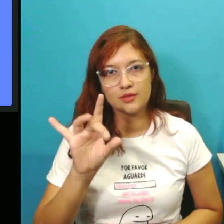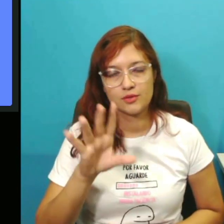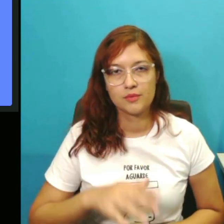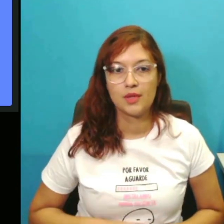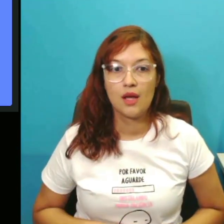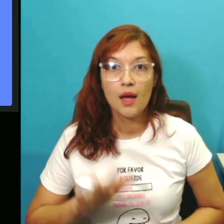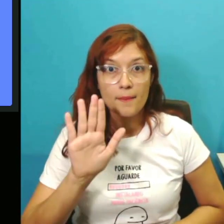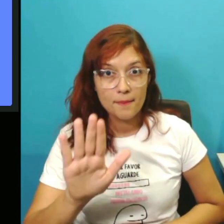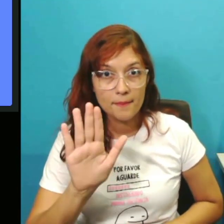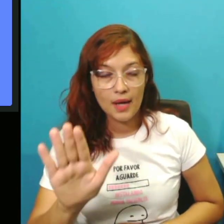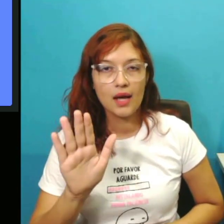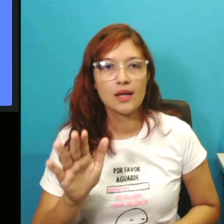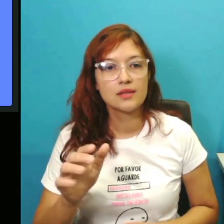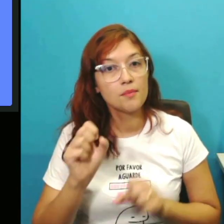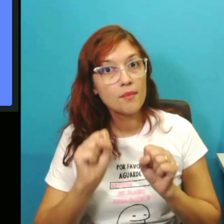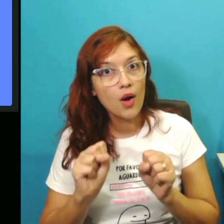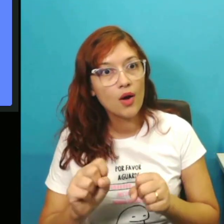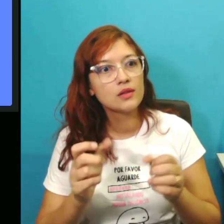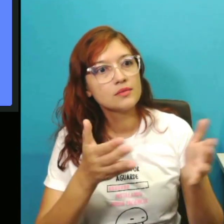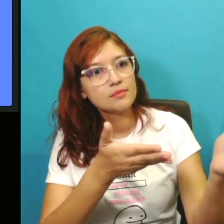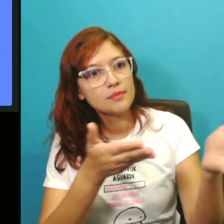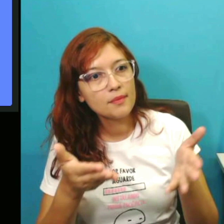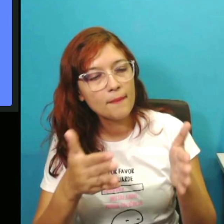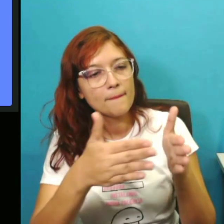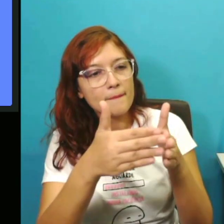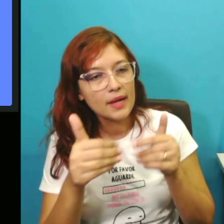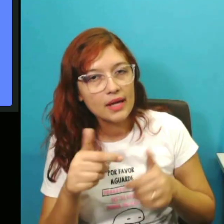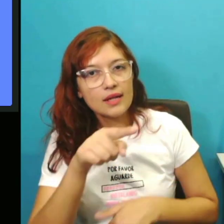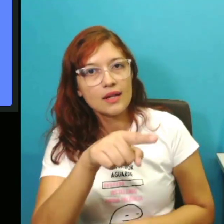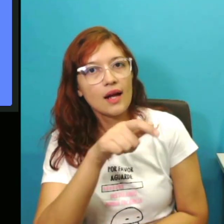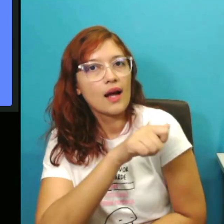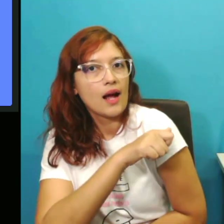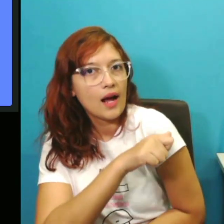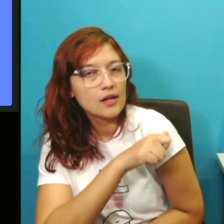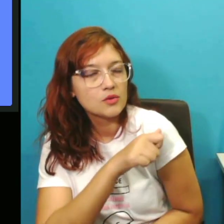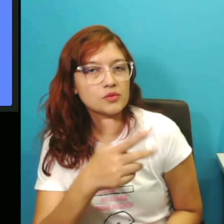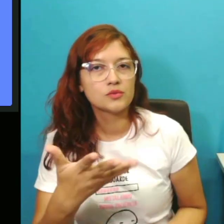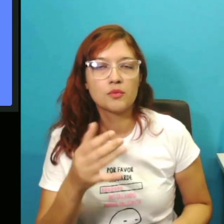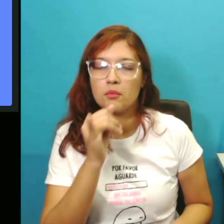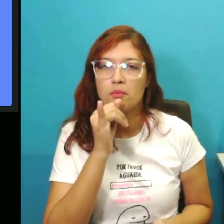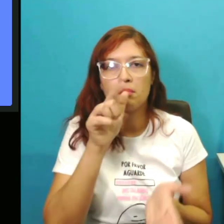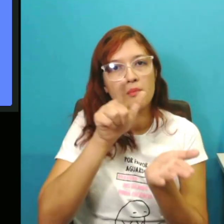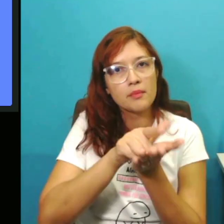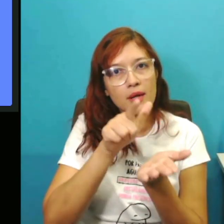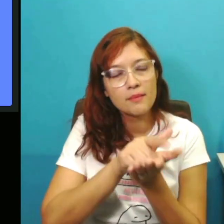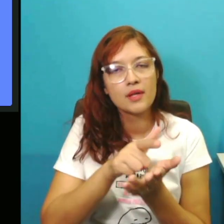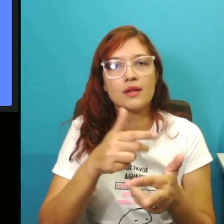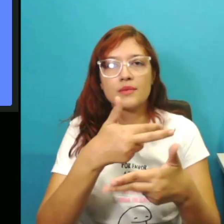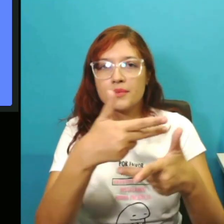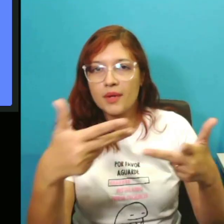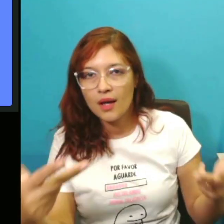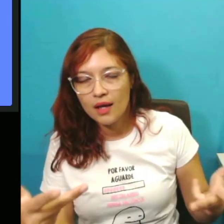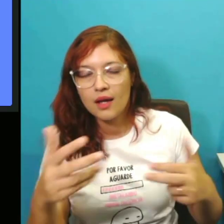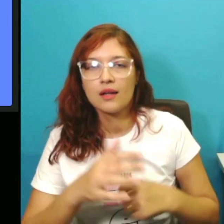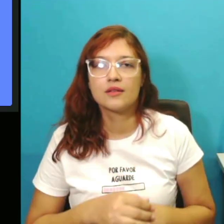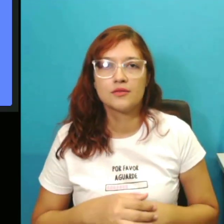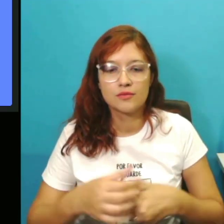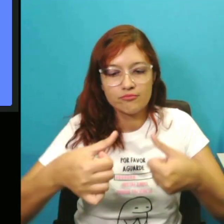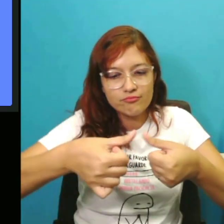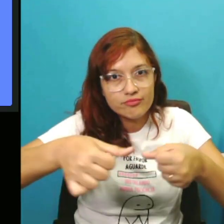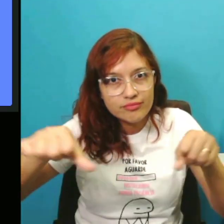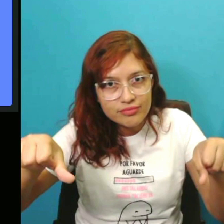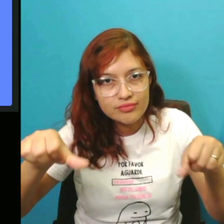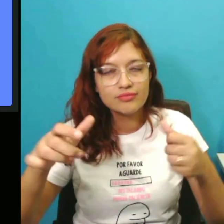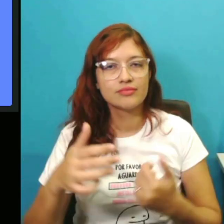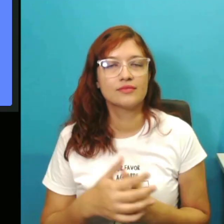pelo professor. Mas pode pedir que os alunos tragam os outros materiais, como o papel, a